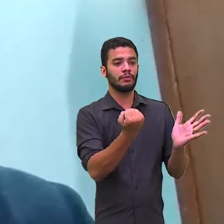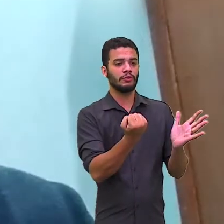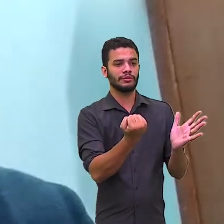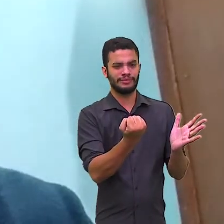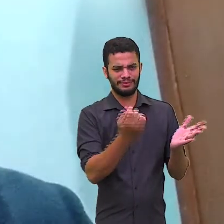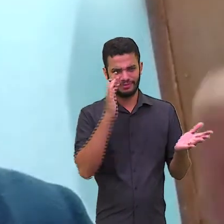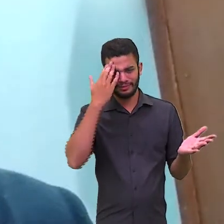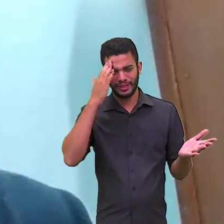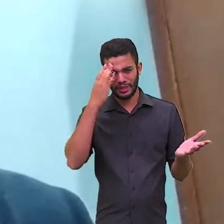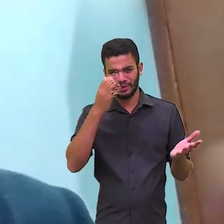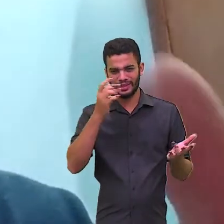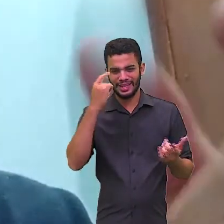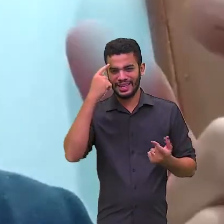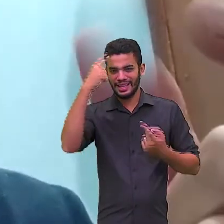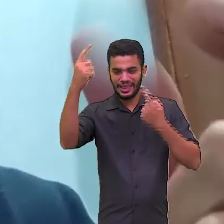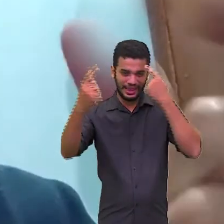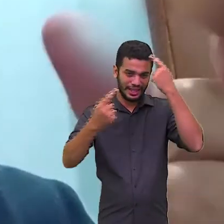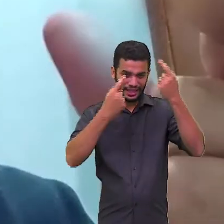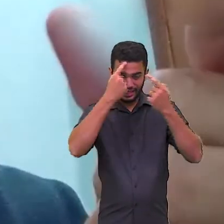isso